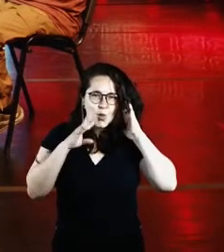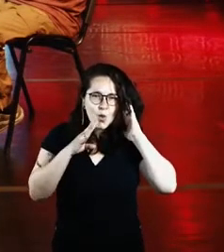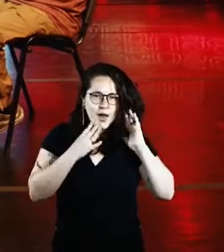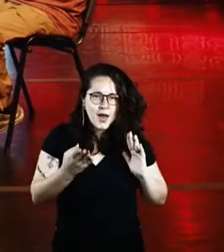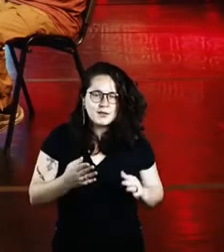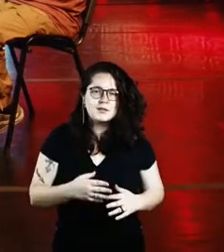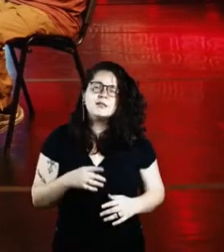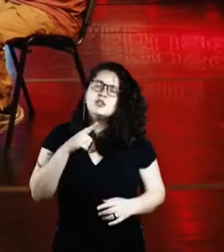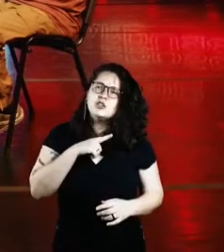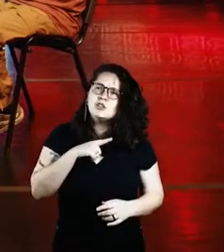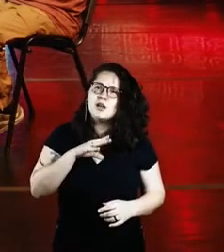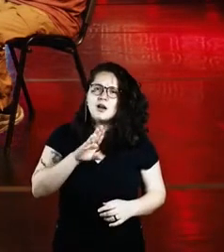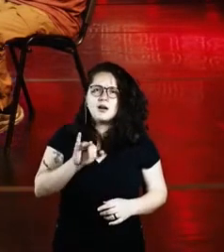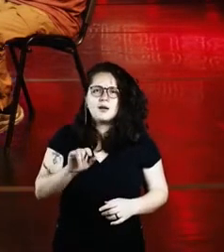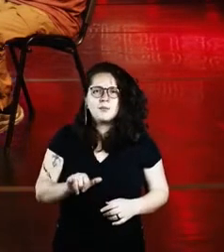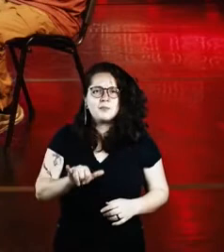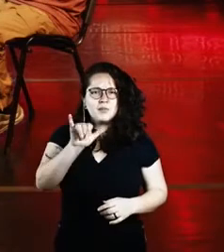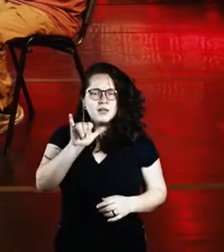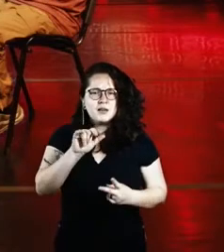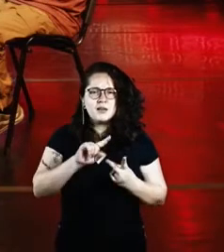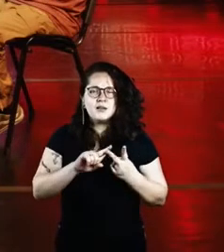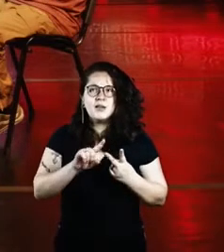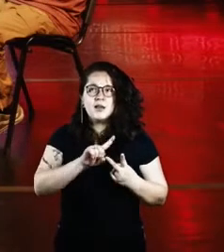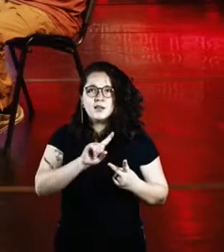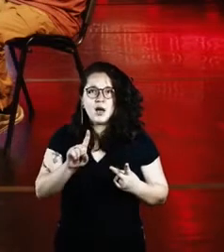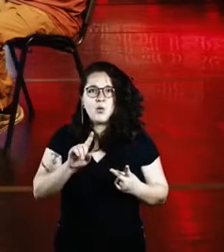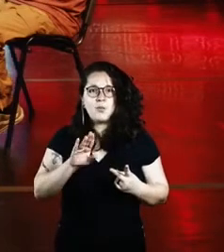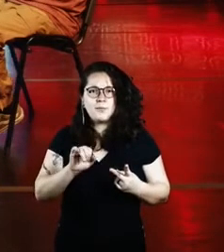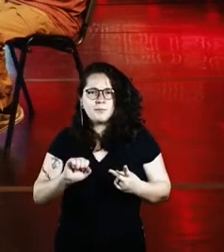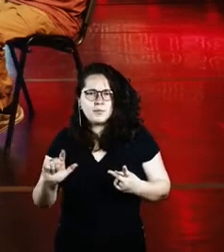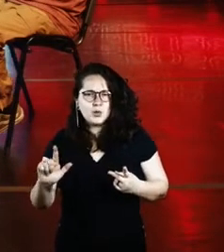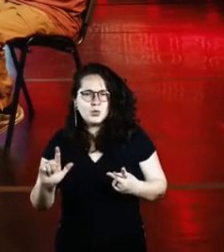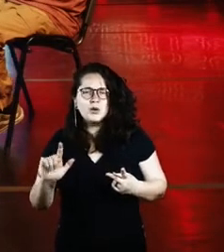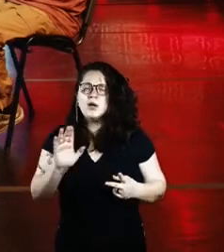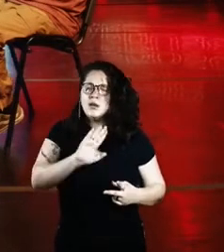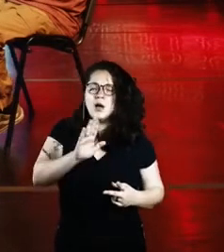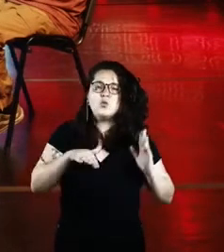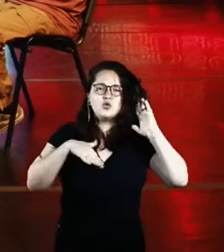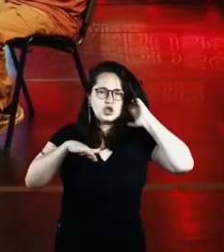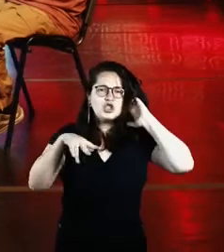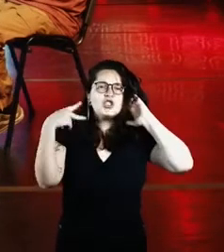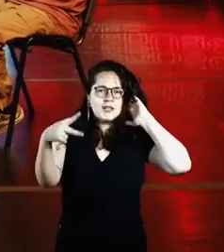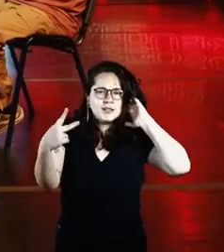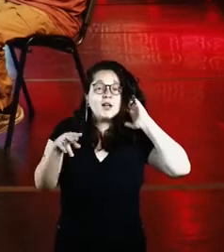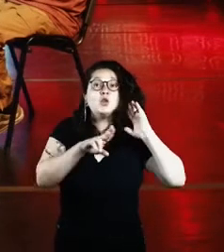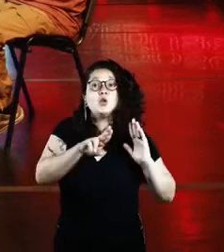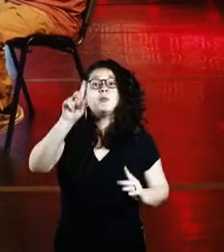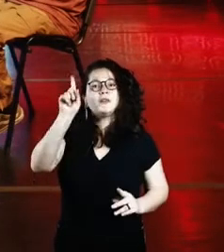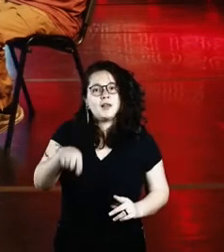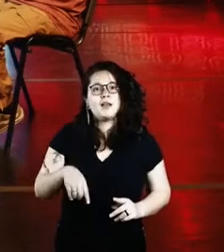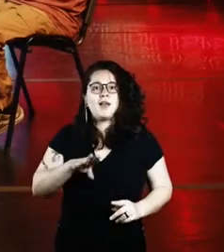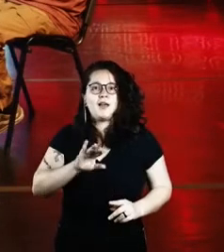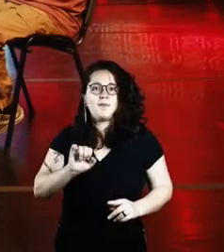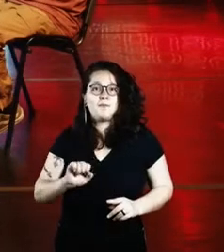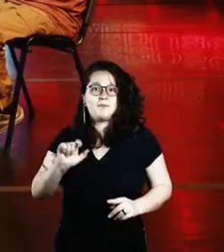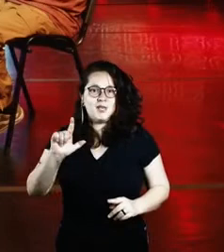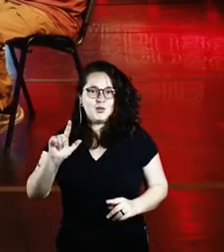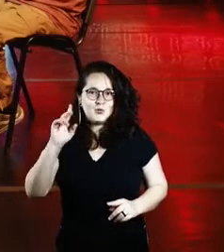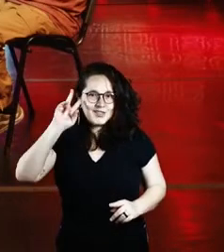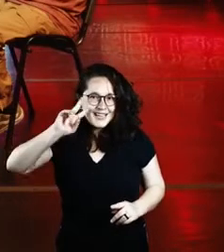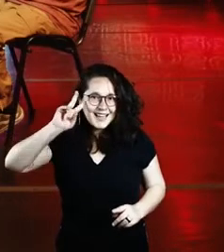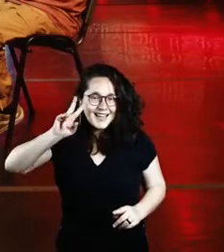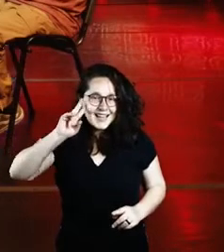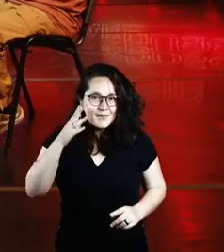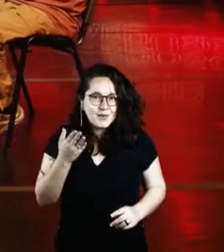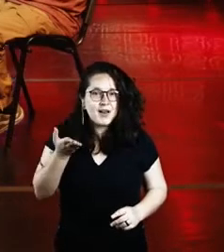o Billy, né, o Billy, que era o DJ dele, que a gente não tem notícias mais dele. Acho que é o Bill, né? O Bill, lembra do Bill? O Bill era o DJ